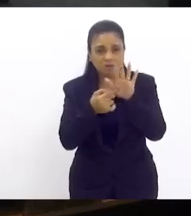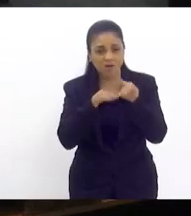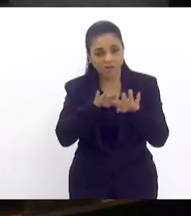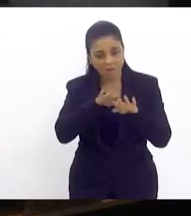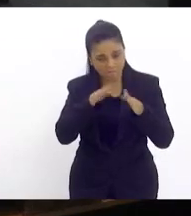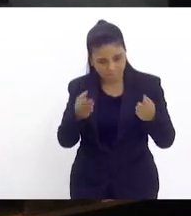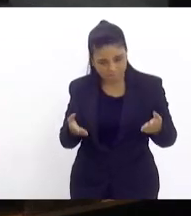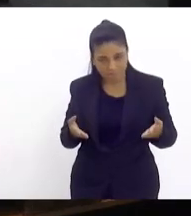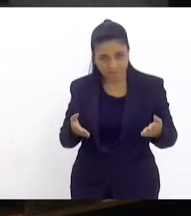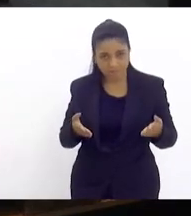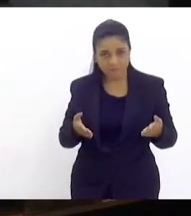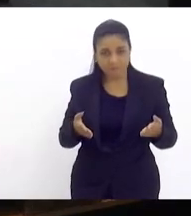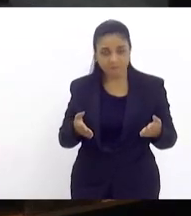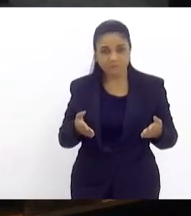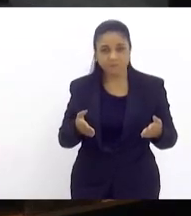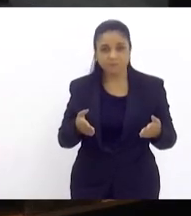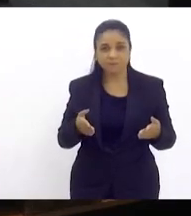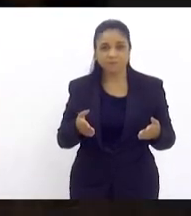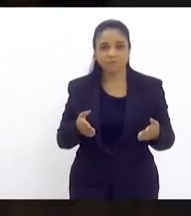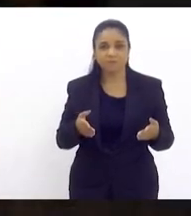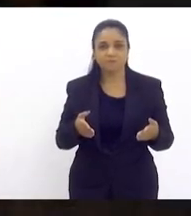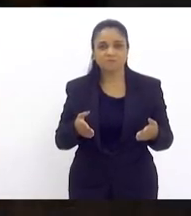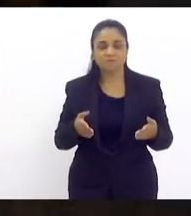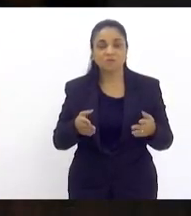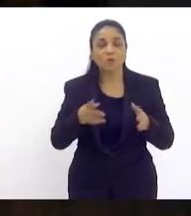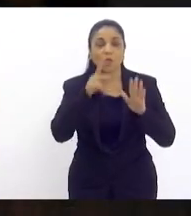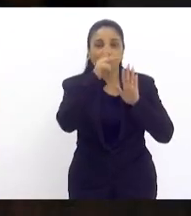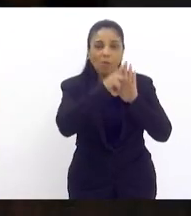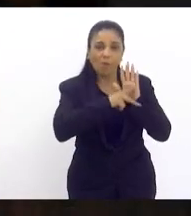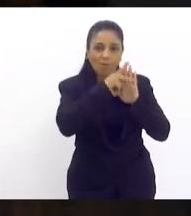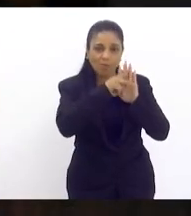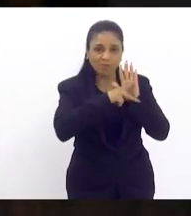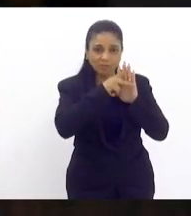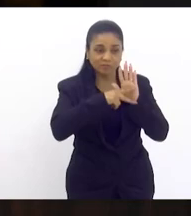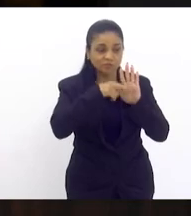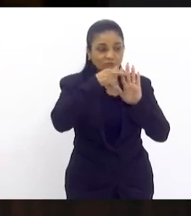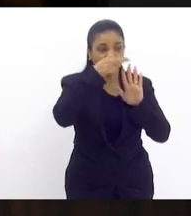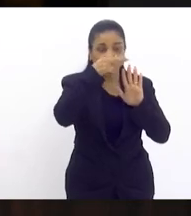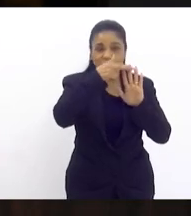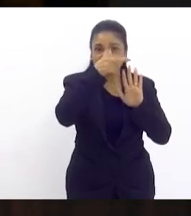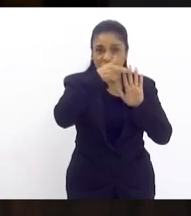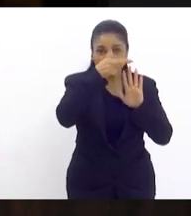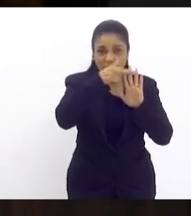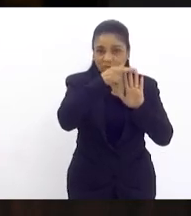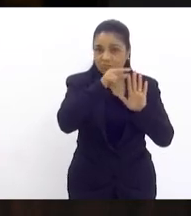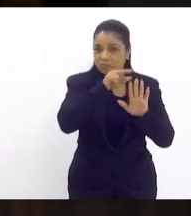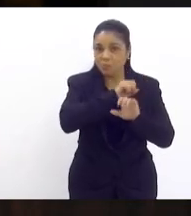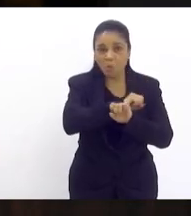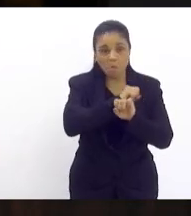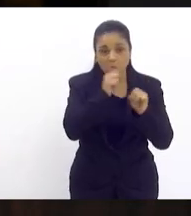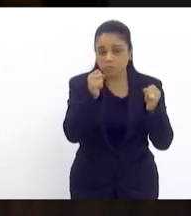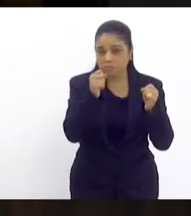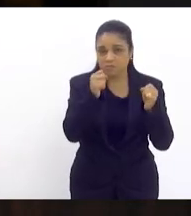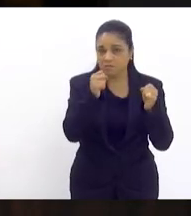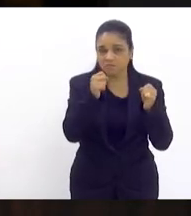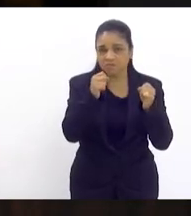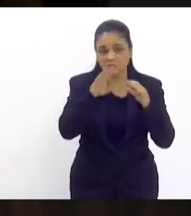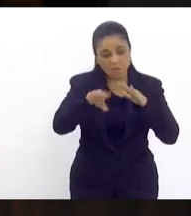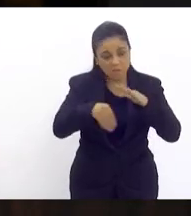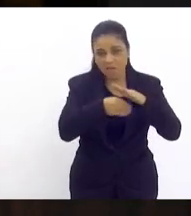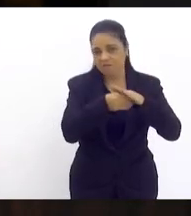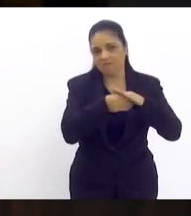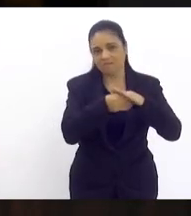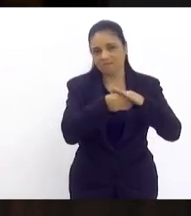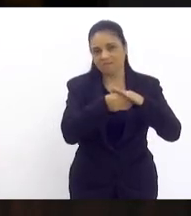atrás é o projeto de resolução não cabe mais esse projeto não cabe mais